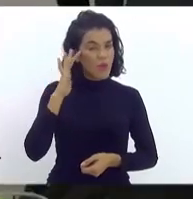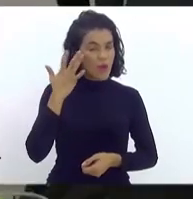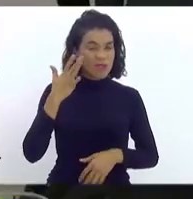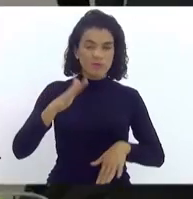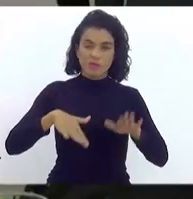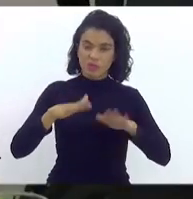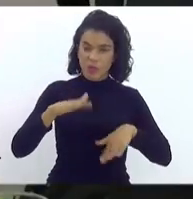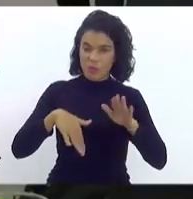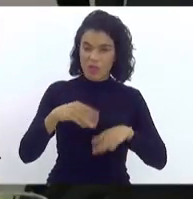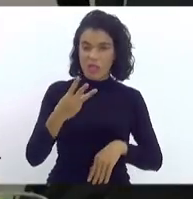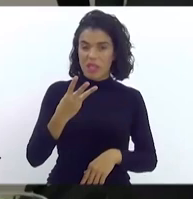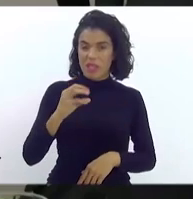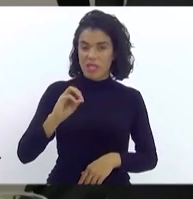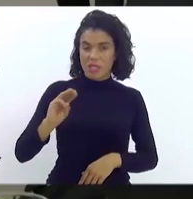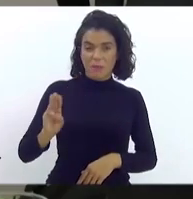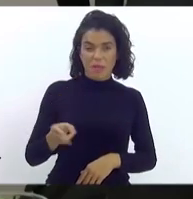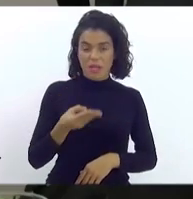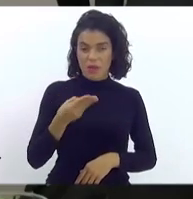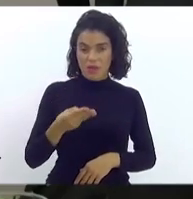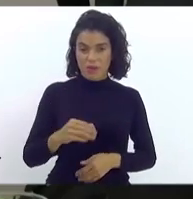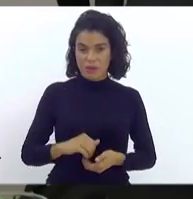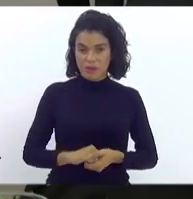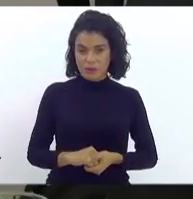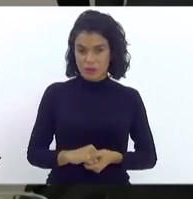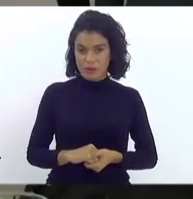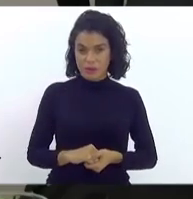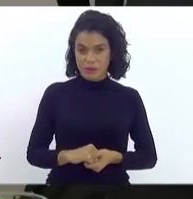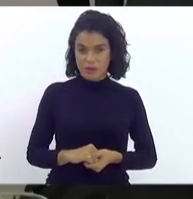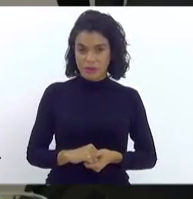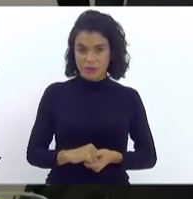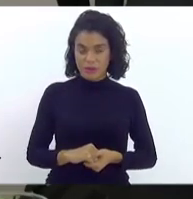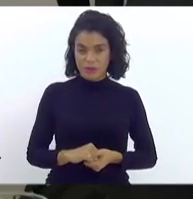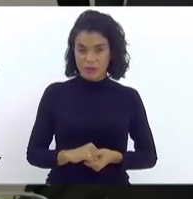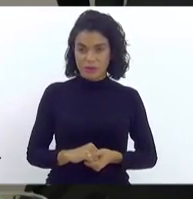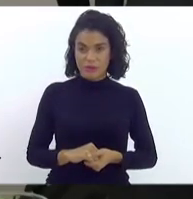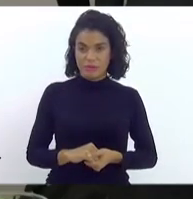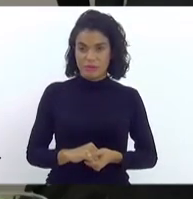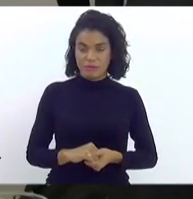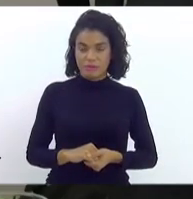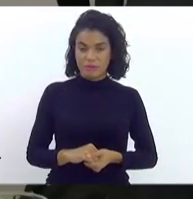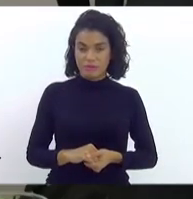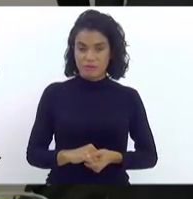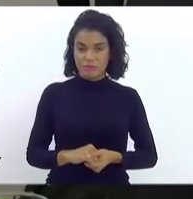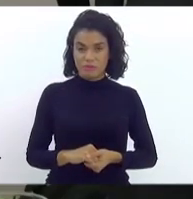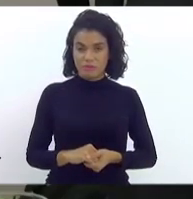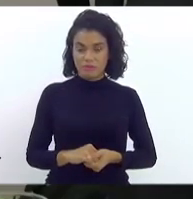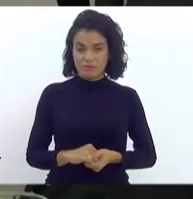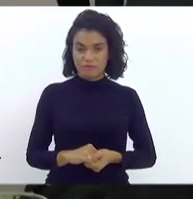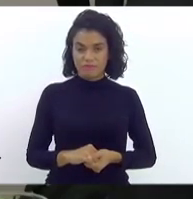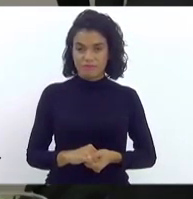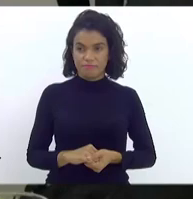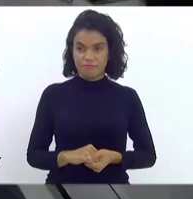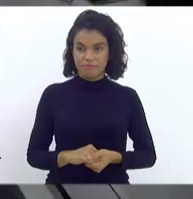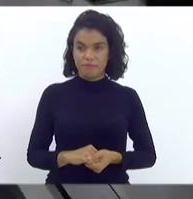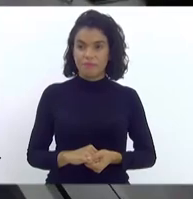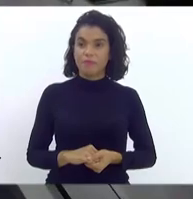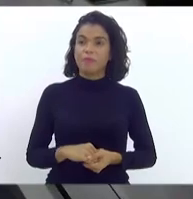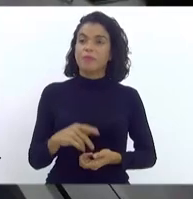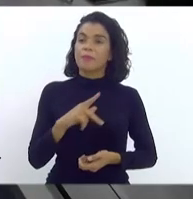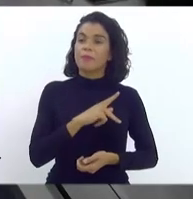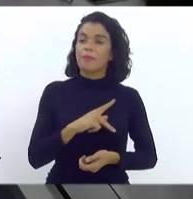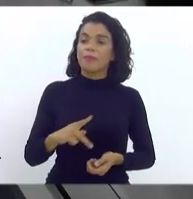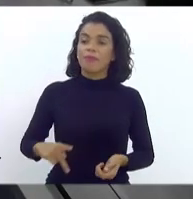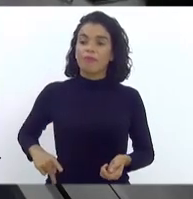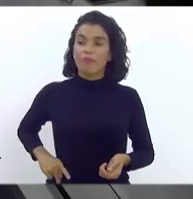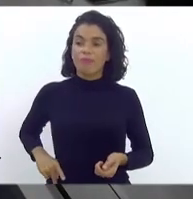de uns 30 milhões cada um, de 30, 40 milhões cada um de investimento. Tá, perfeito. Obrigado. Ô, presidente. Pois não,